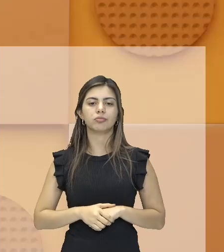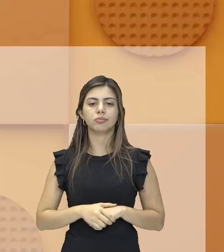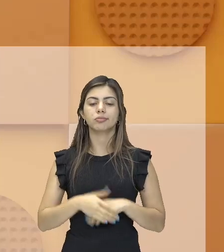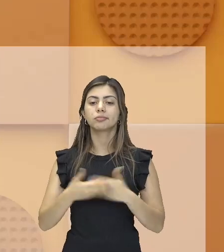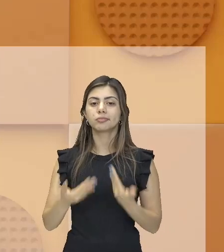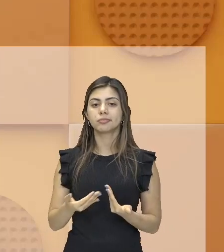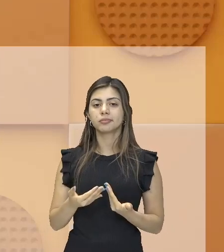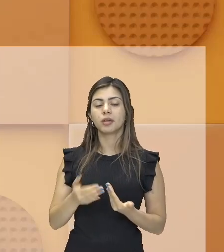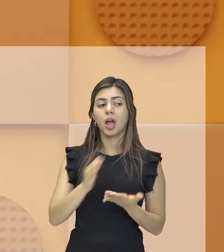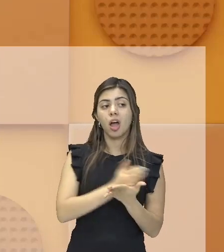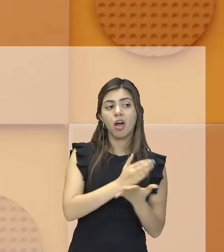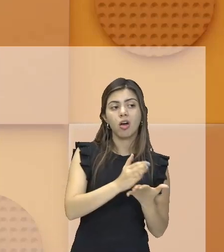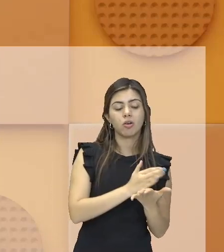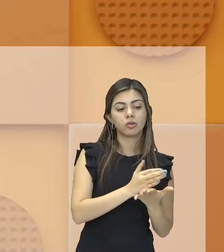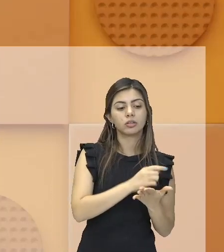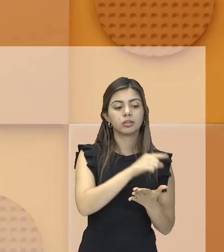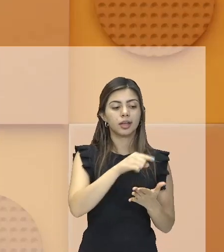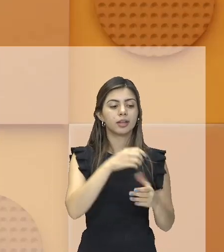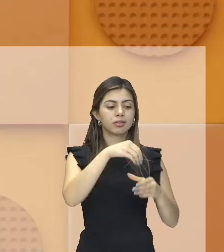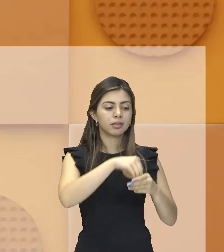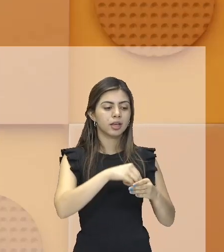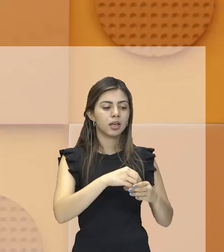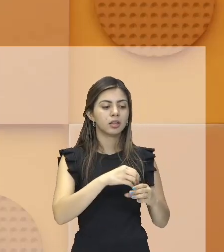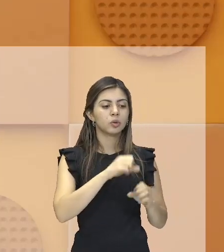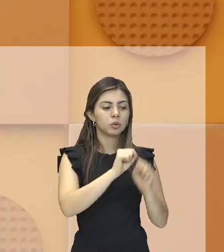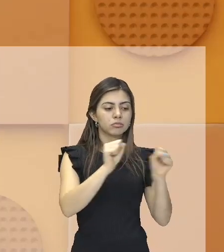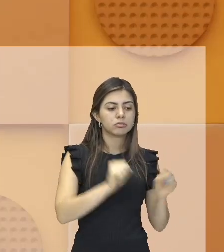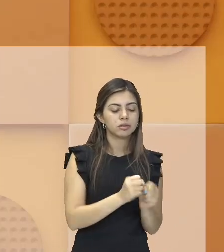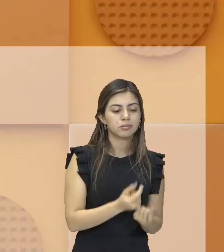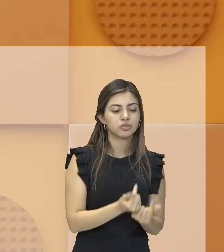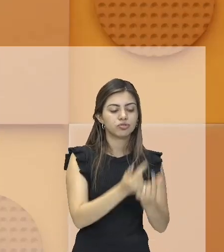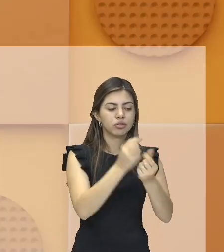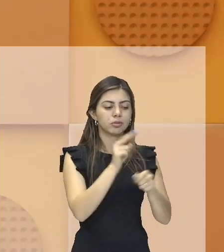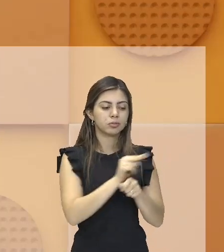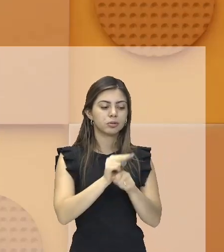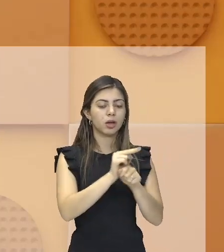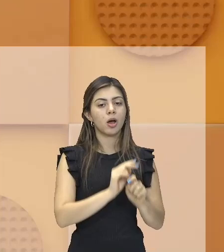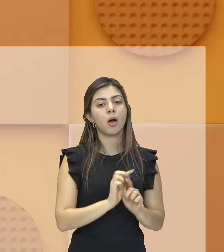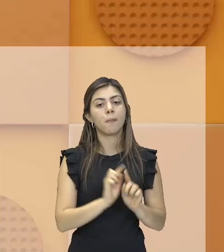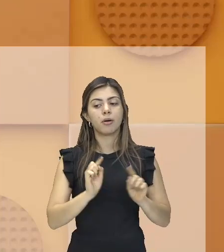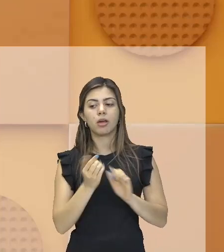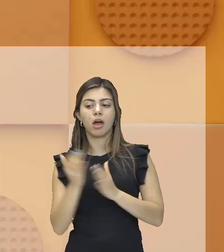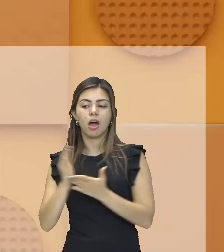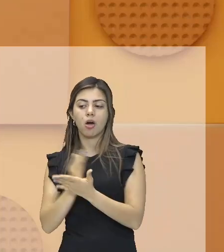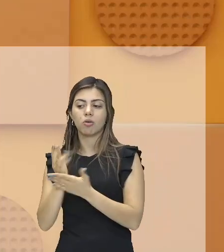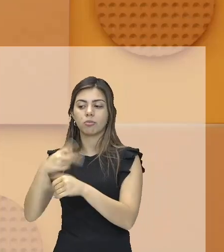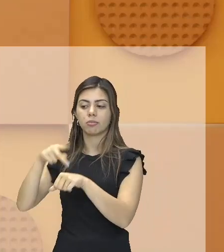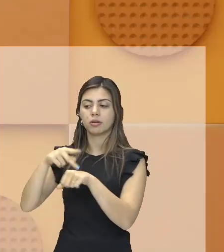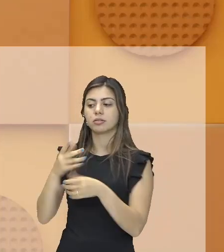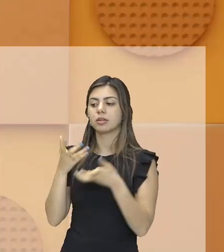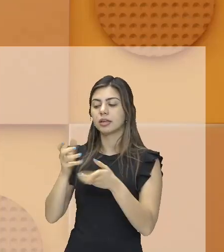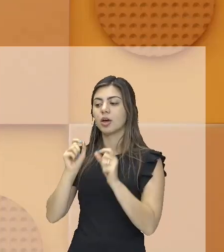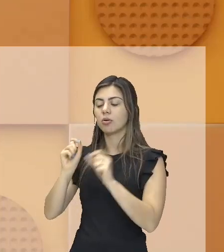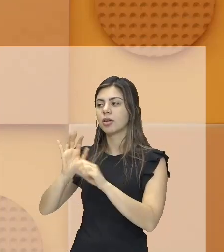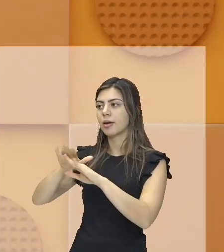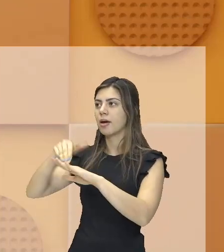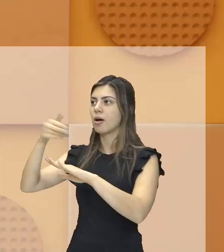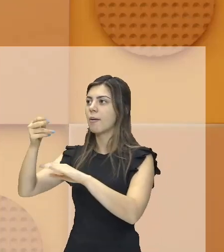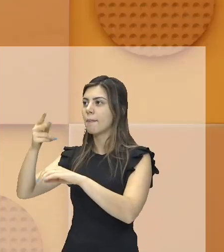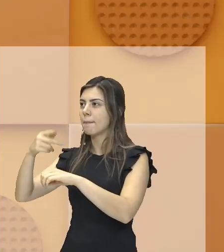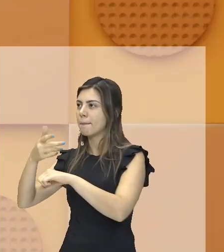Enquanto uns vão desenvolver seu mercado interno, outros vão querer desenvolver seu mercado externo, vai querer sempre adquirir